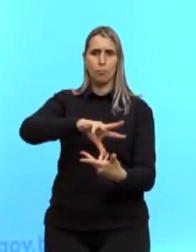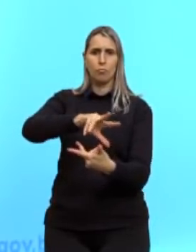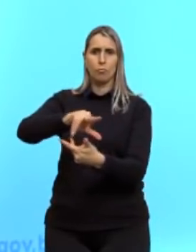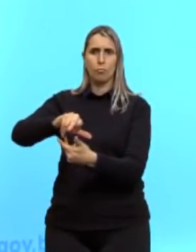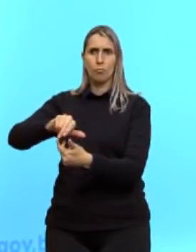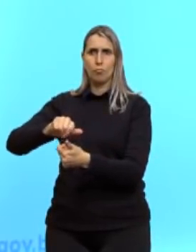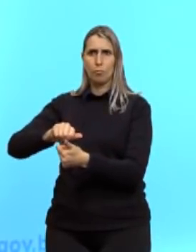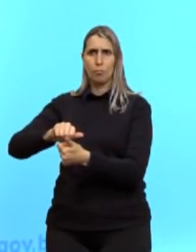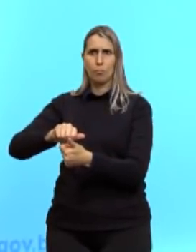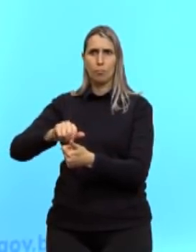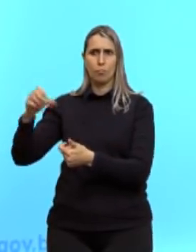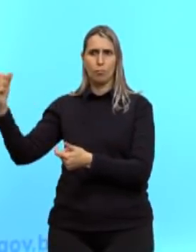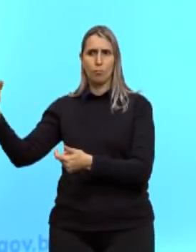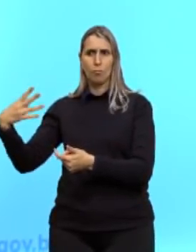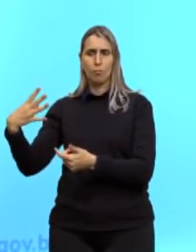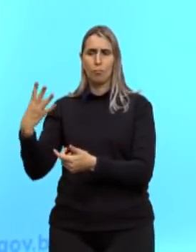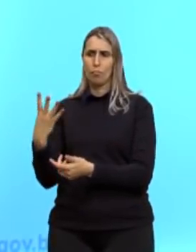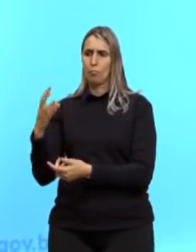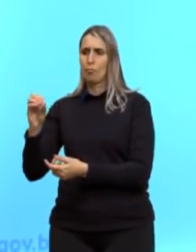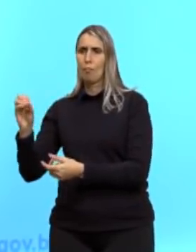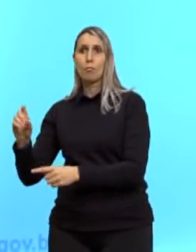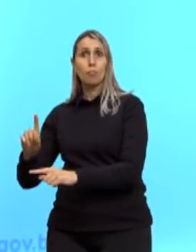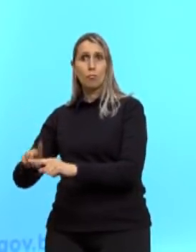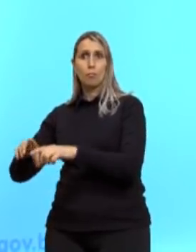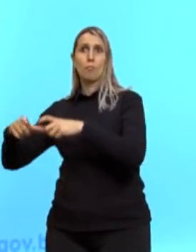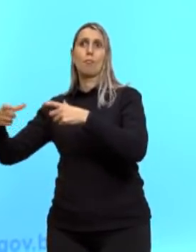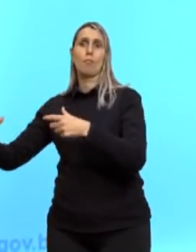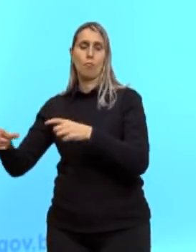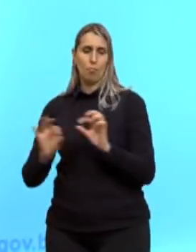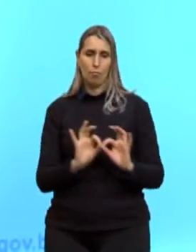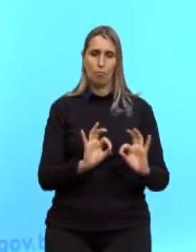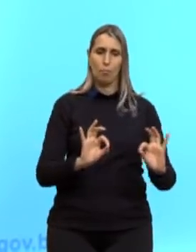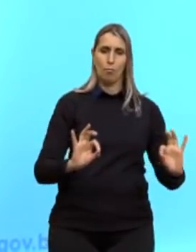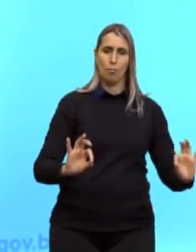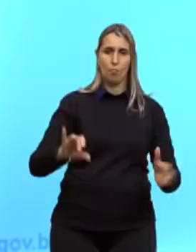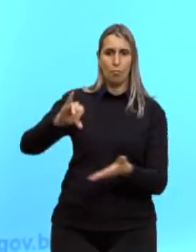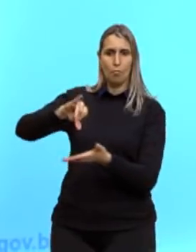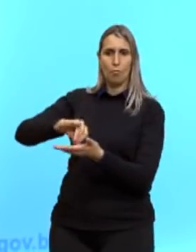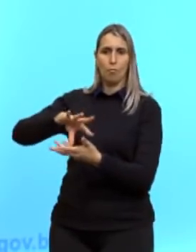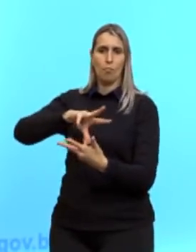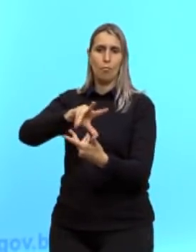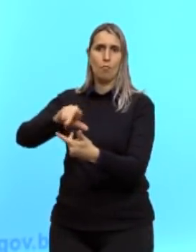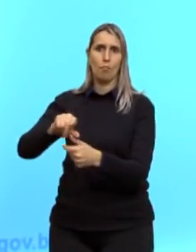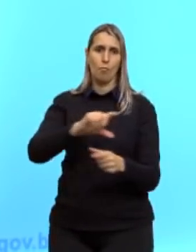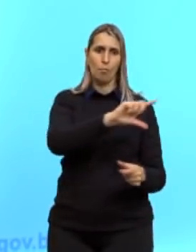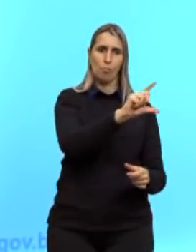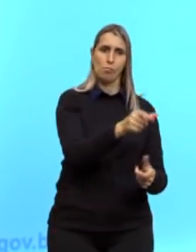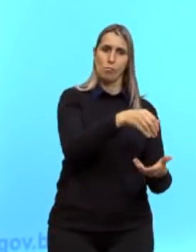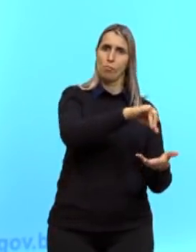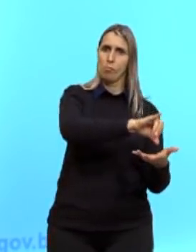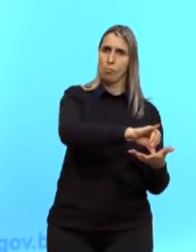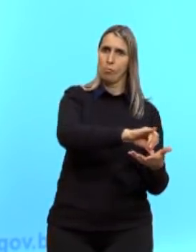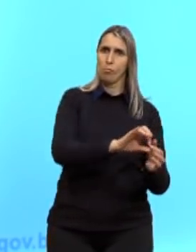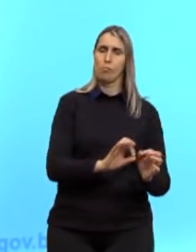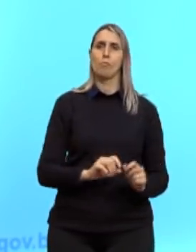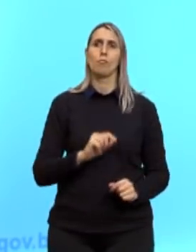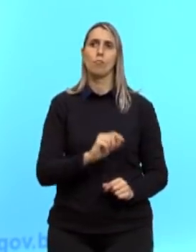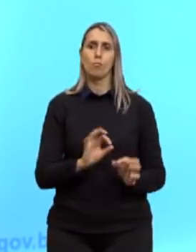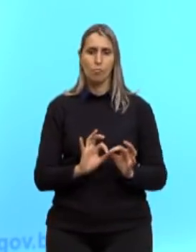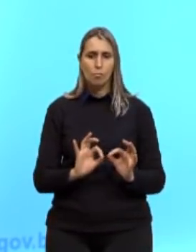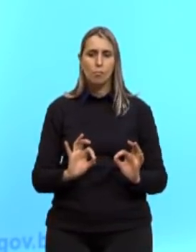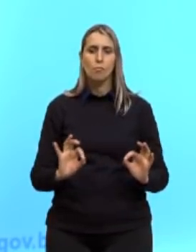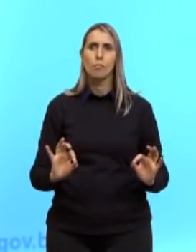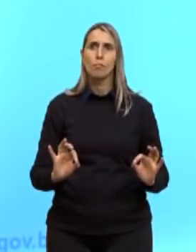sol é 400 vezes maior que a distância entre os centros da terra e da lua e que a